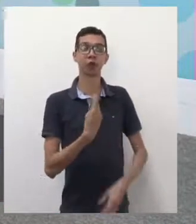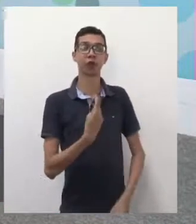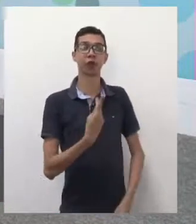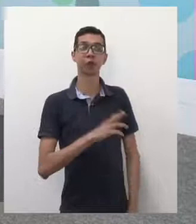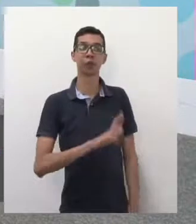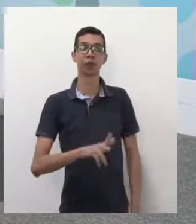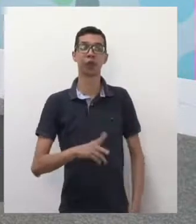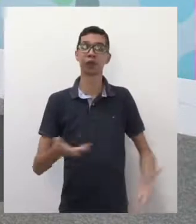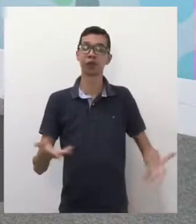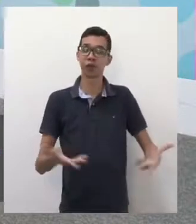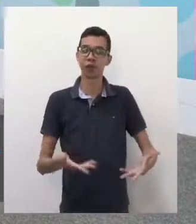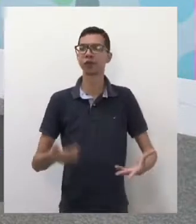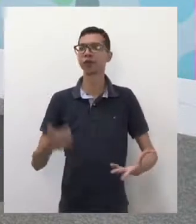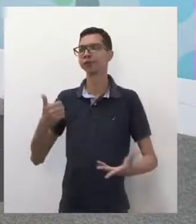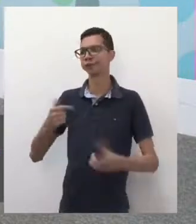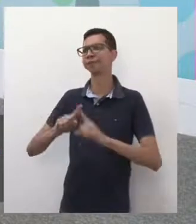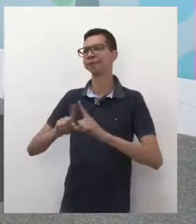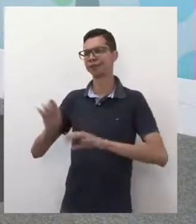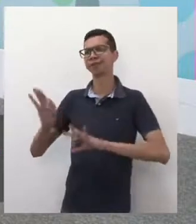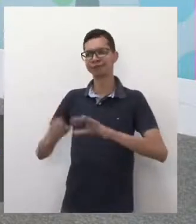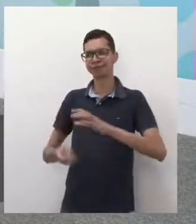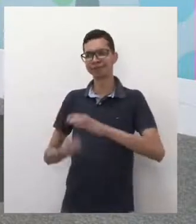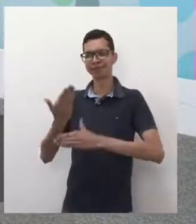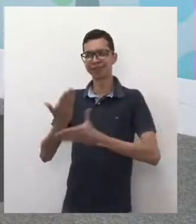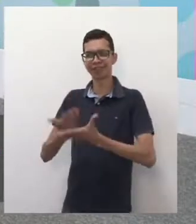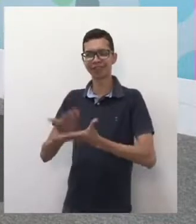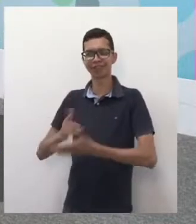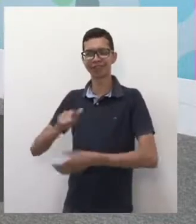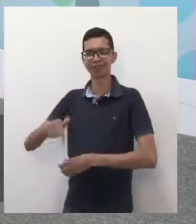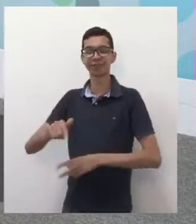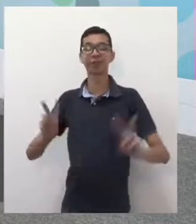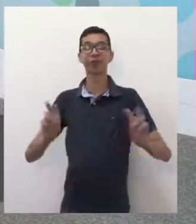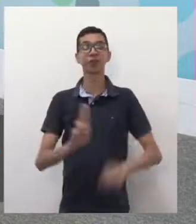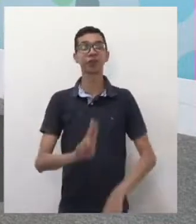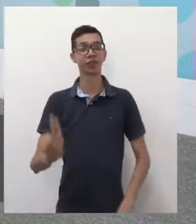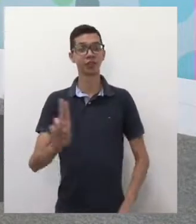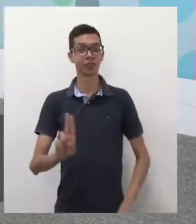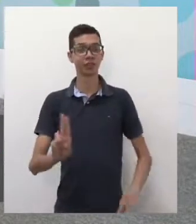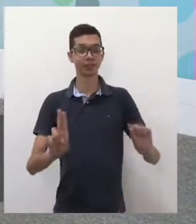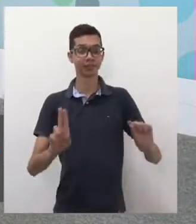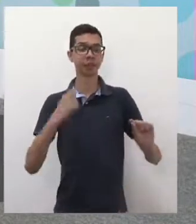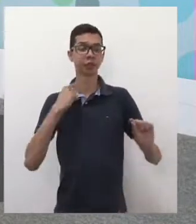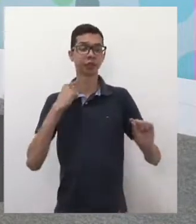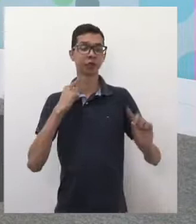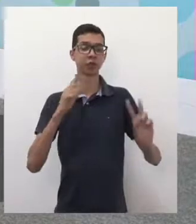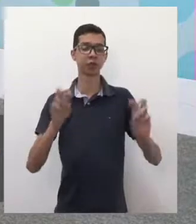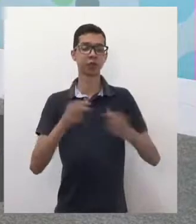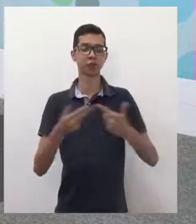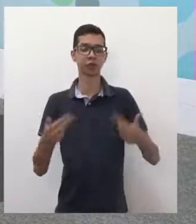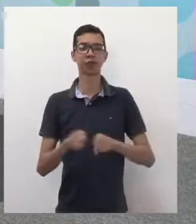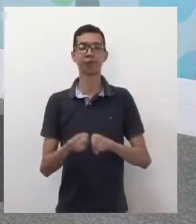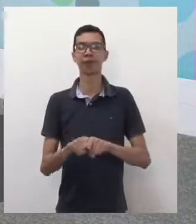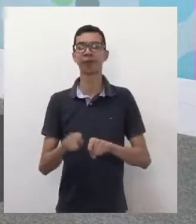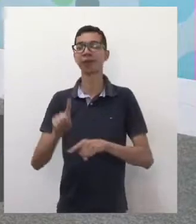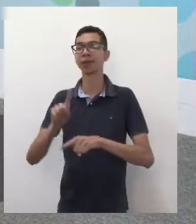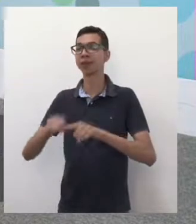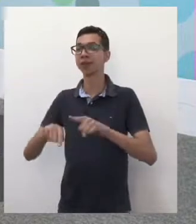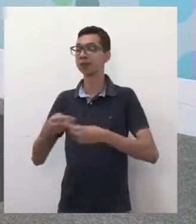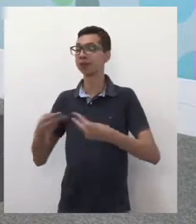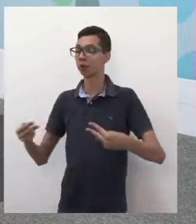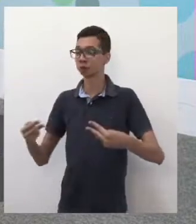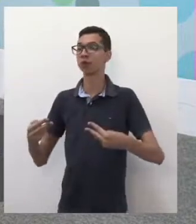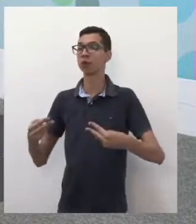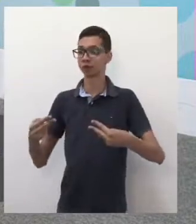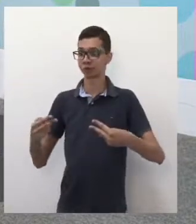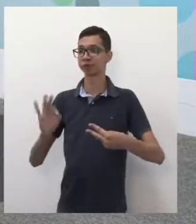falar. Mas vamos montar uma aula dessas coisas? Só sobre consumo e poluição. Desses aparelhos elétricos Isso, aí, a gente usa